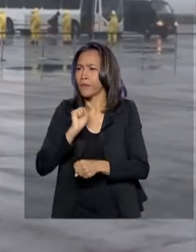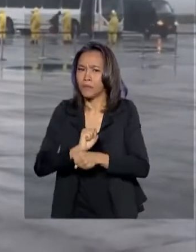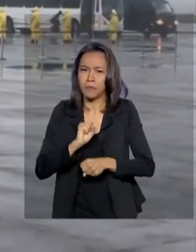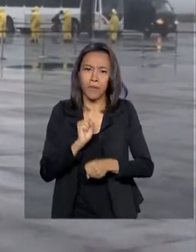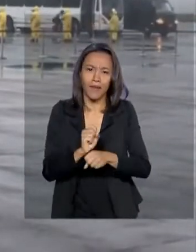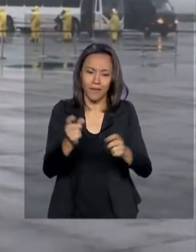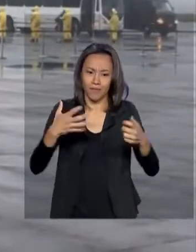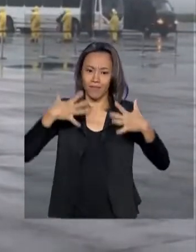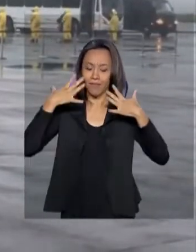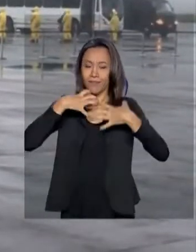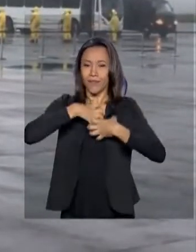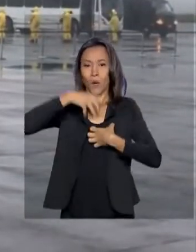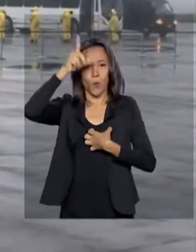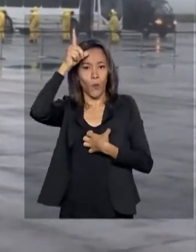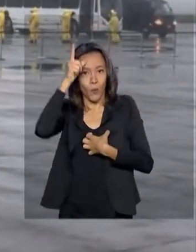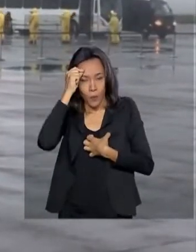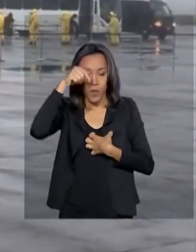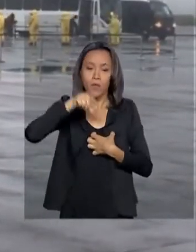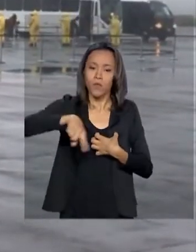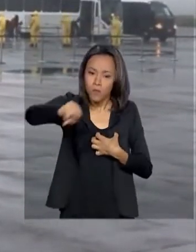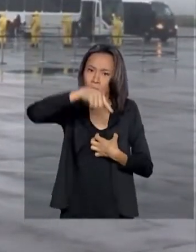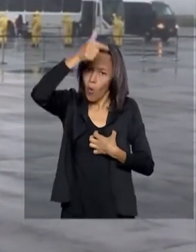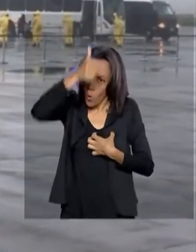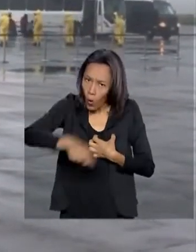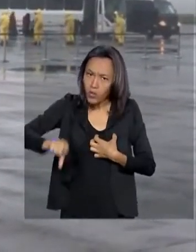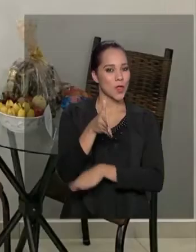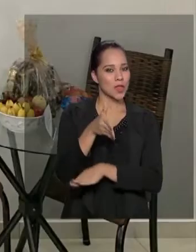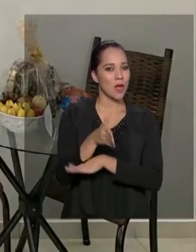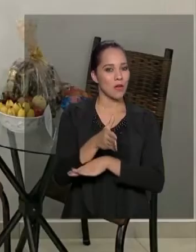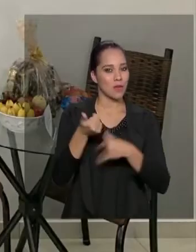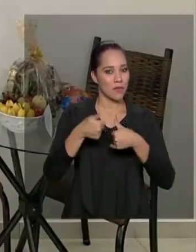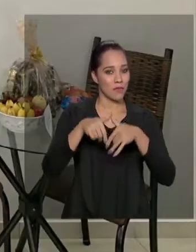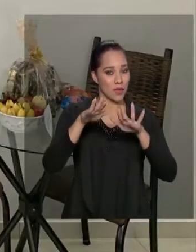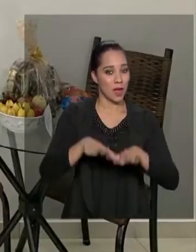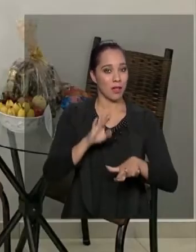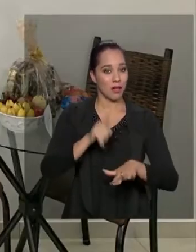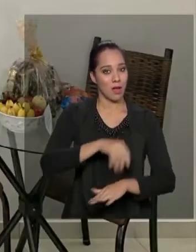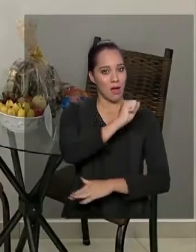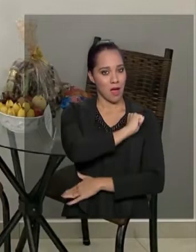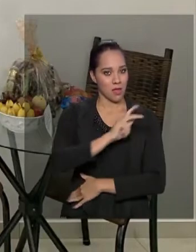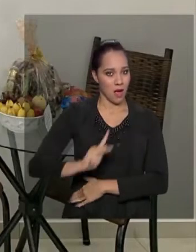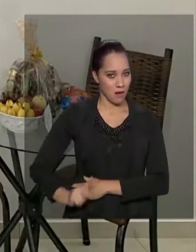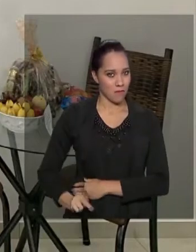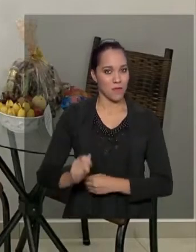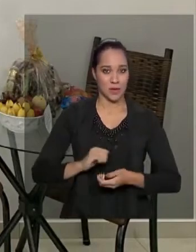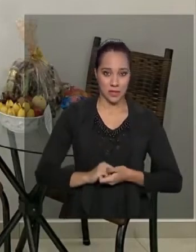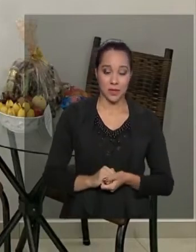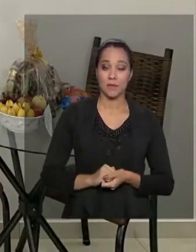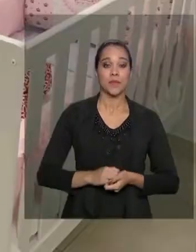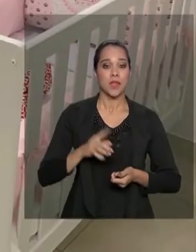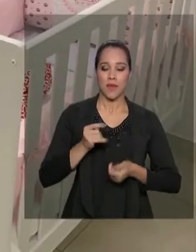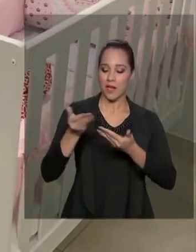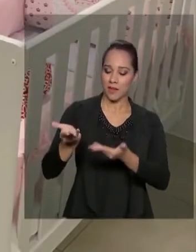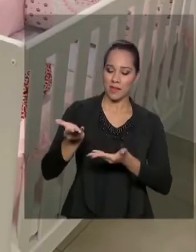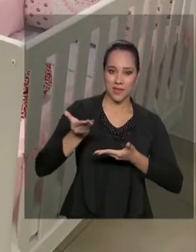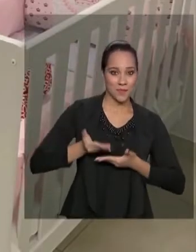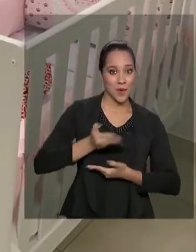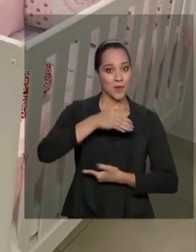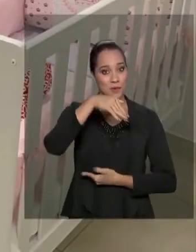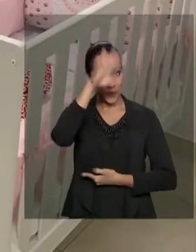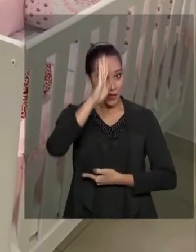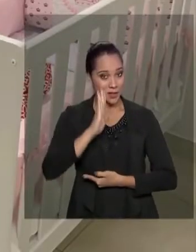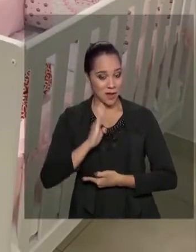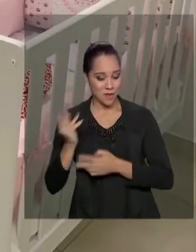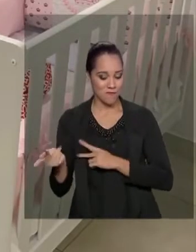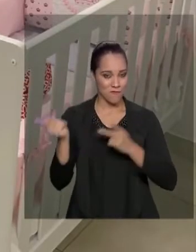próprios cidadãos o governo brasileiro mobilizou a força tarefa com dois aviões da fab ao todo são 58 pessoas em